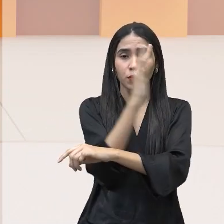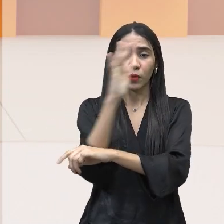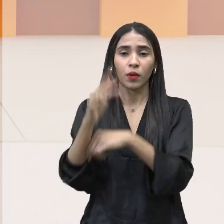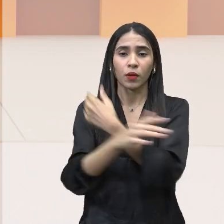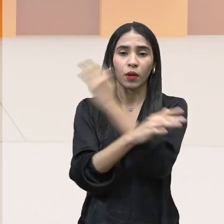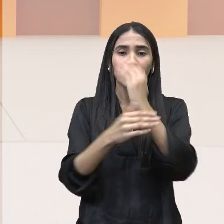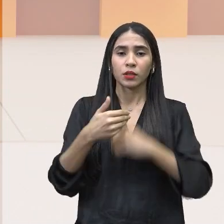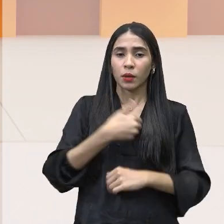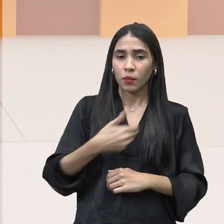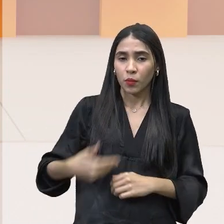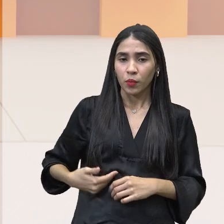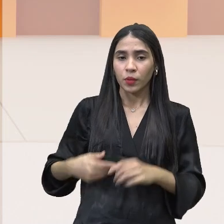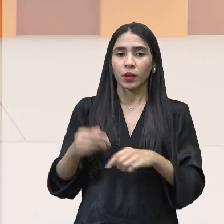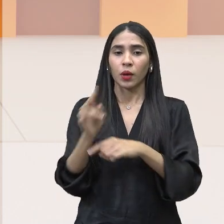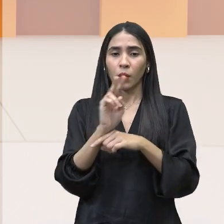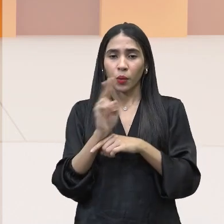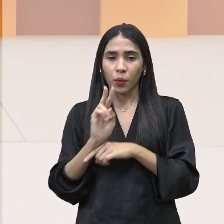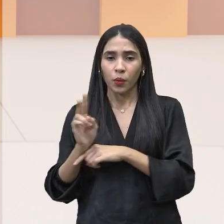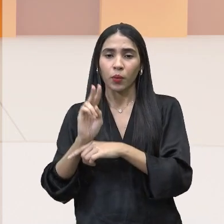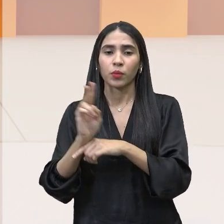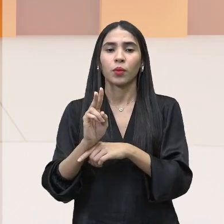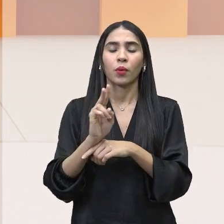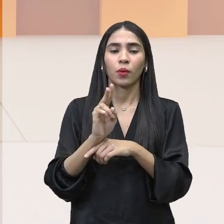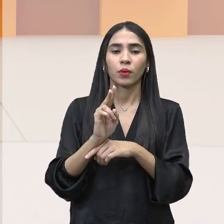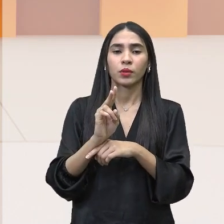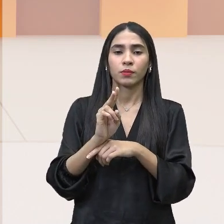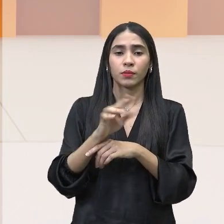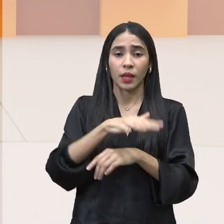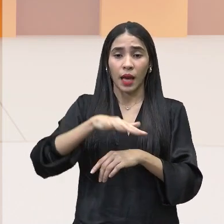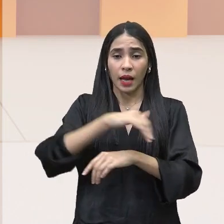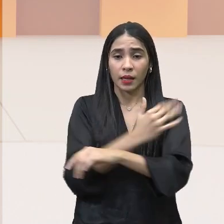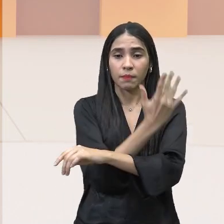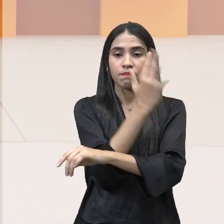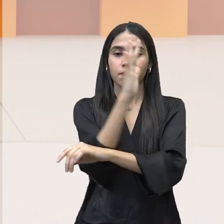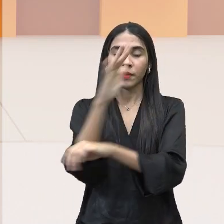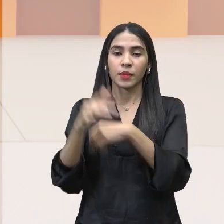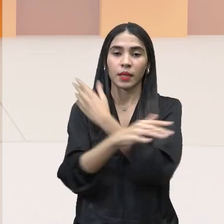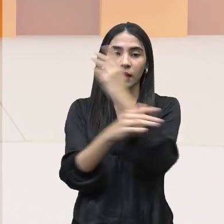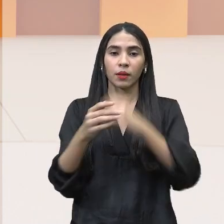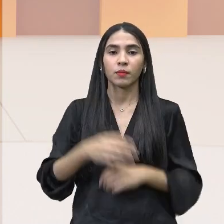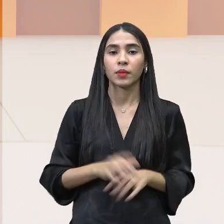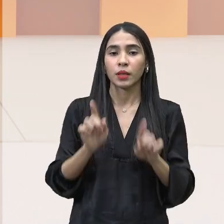técnico, né? Que é ligado aí ao Ministério do Meio Ambiente.